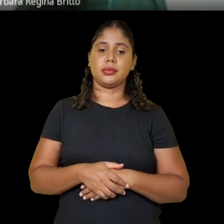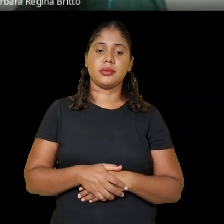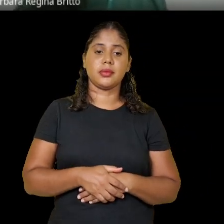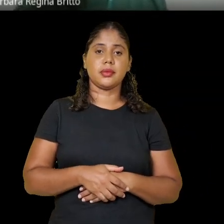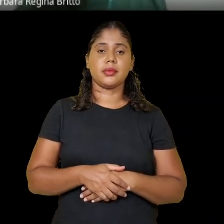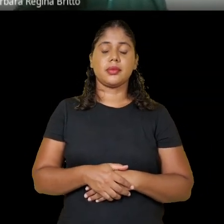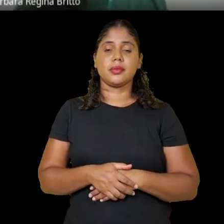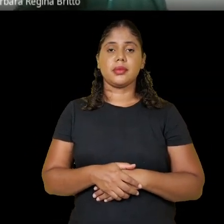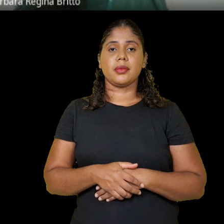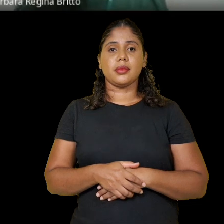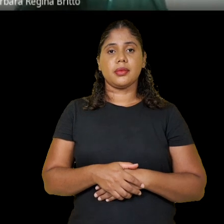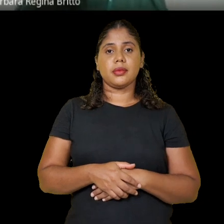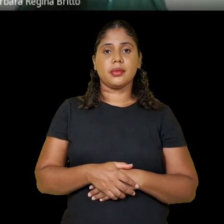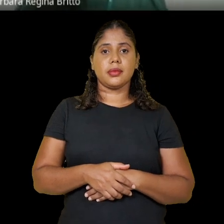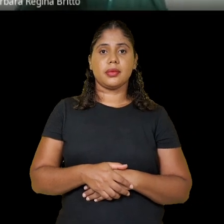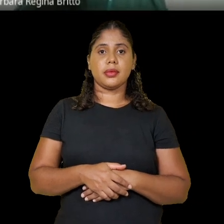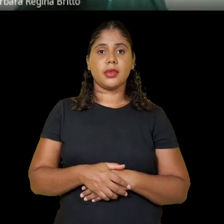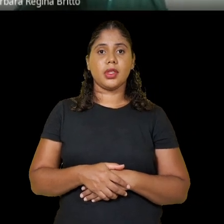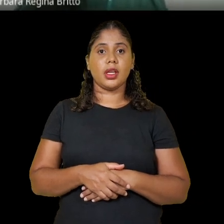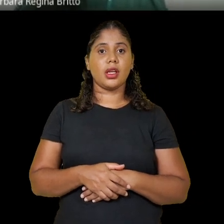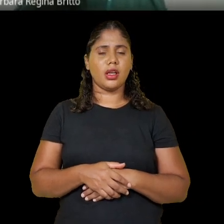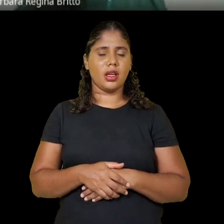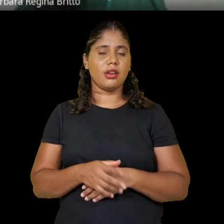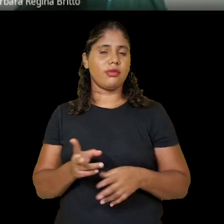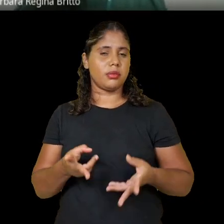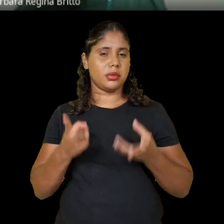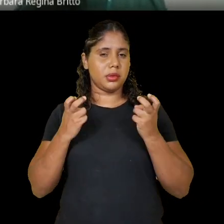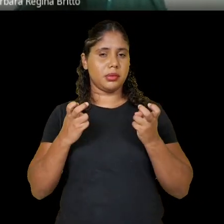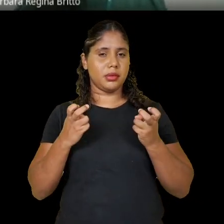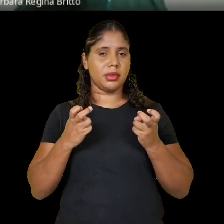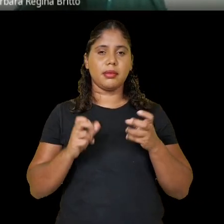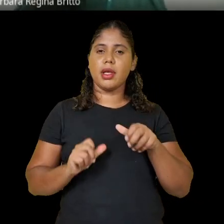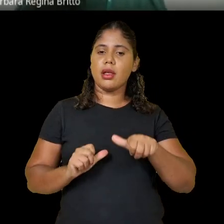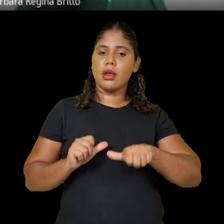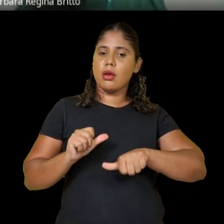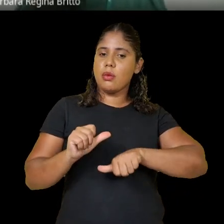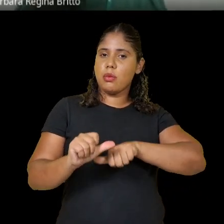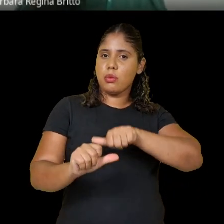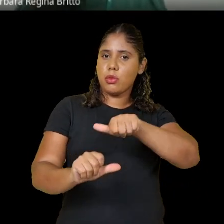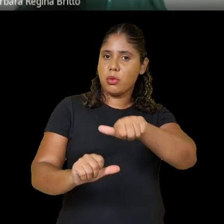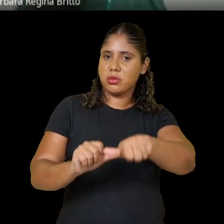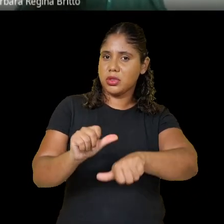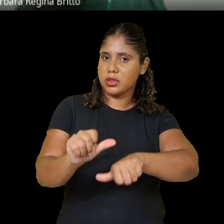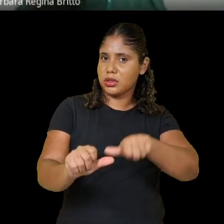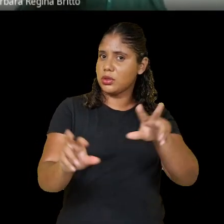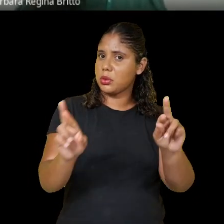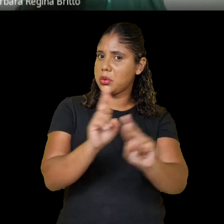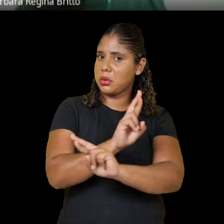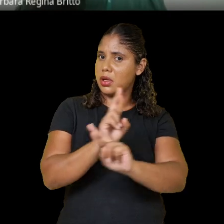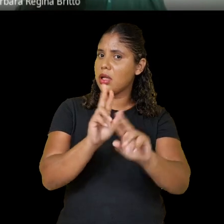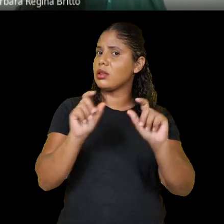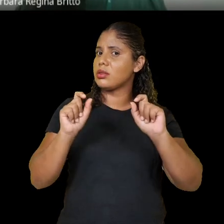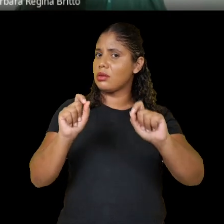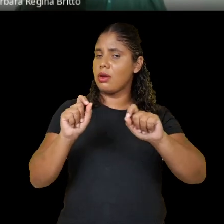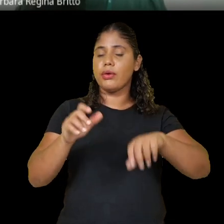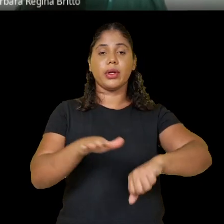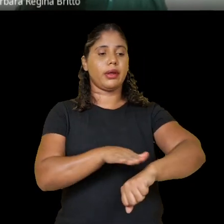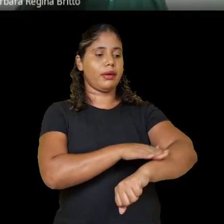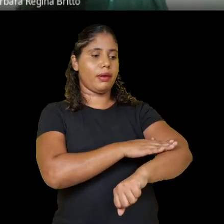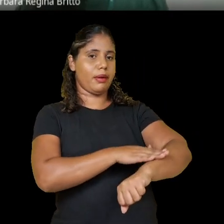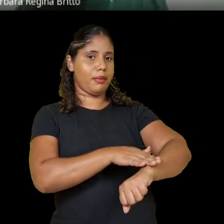Aí a gente vai ver algumas alterações relacionadas à pele,